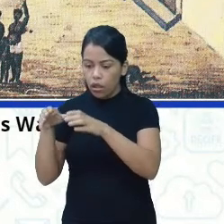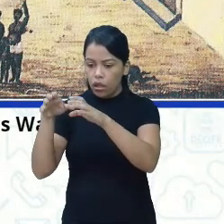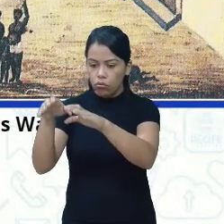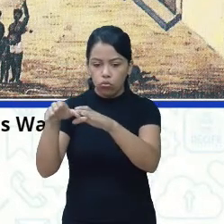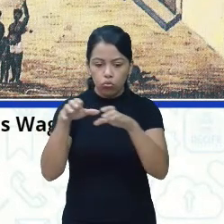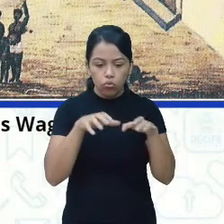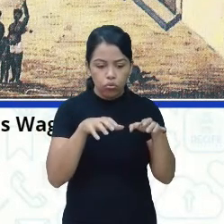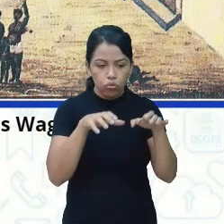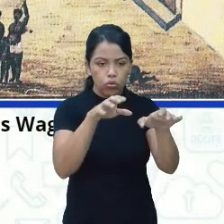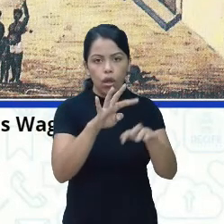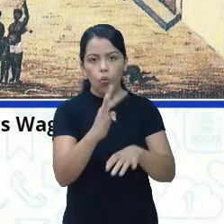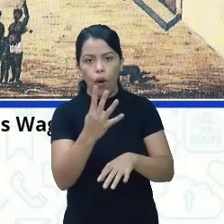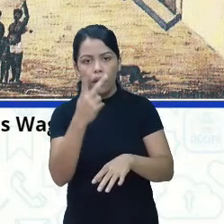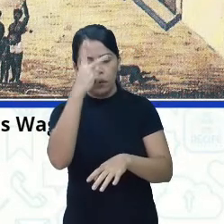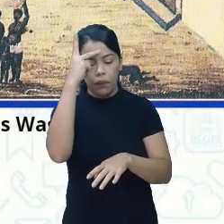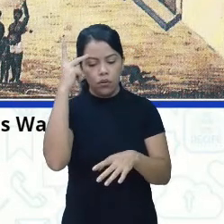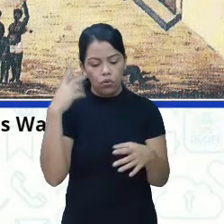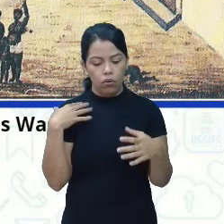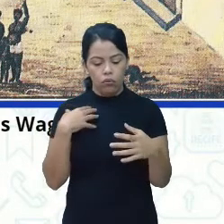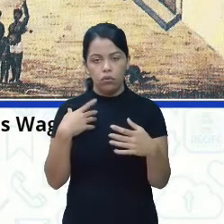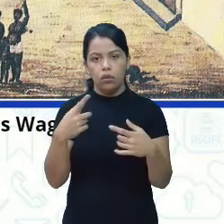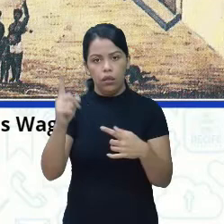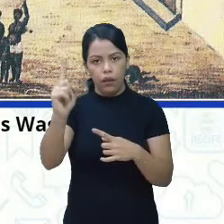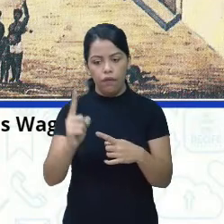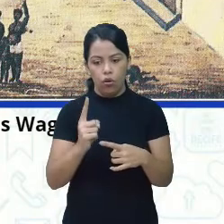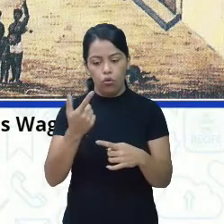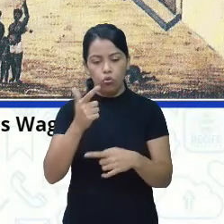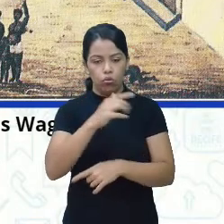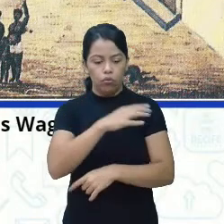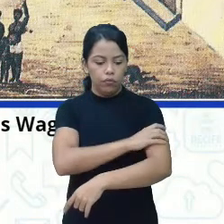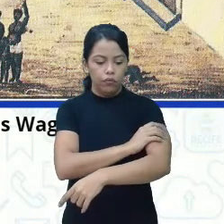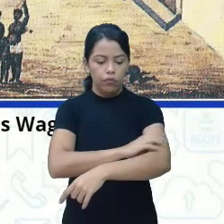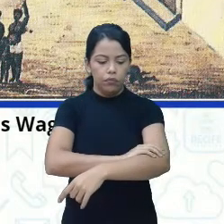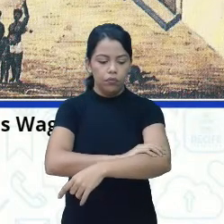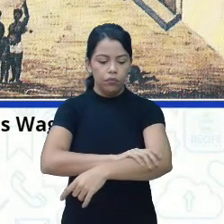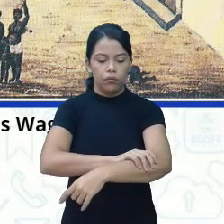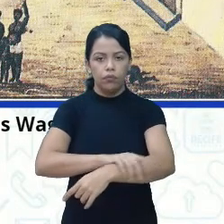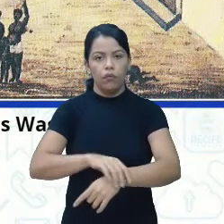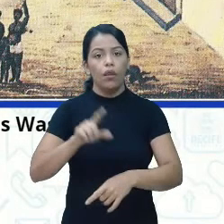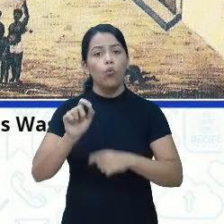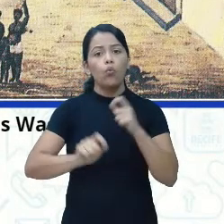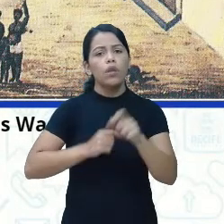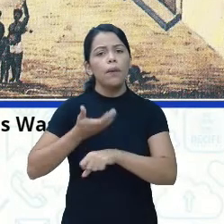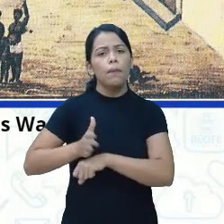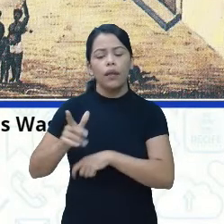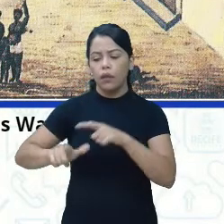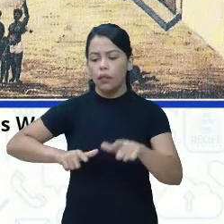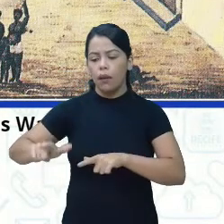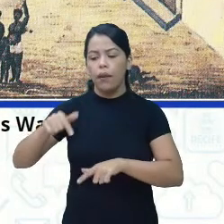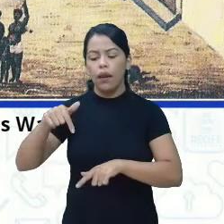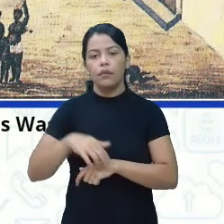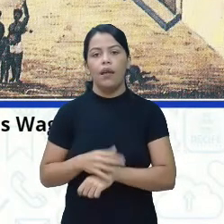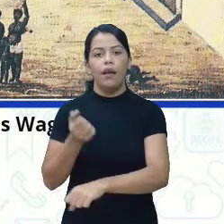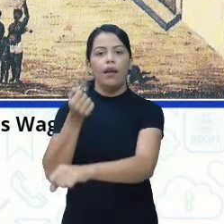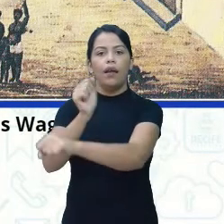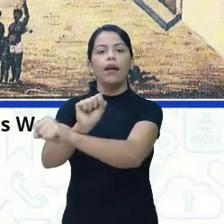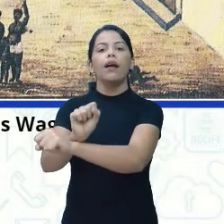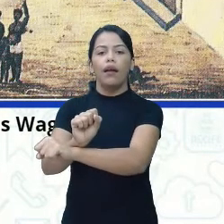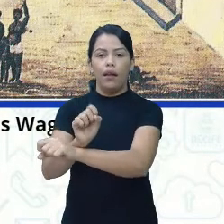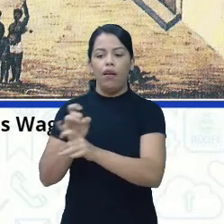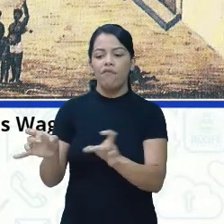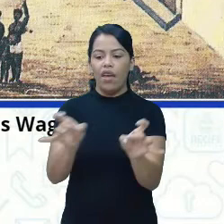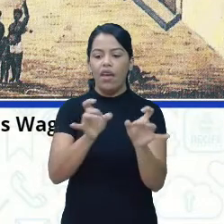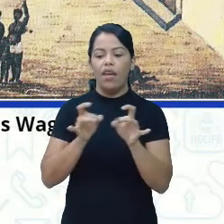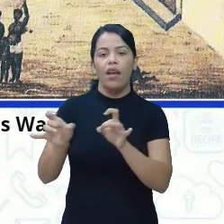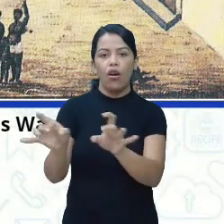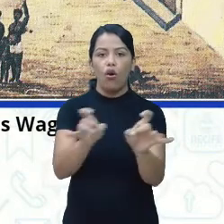que estão sendo analisadas ali. E que prática econômica é essa? É justamente o comércio de pessoas escravizadas, né, pessoas que foram